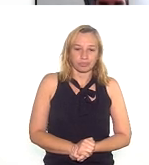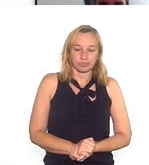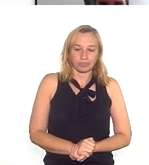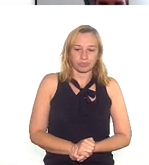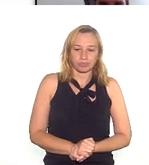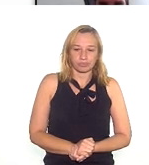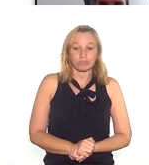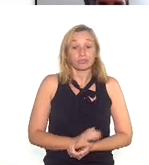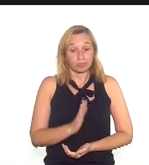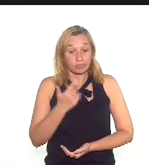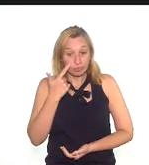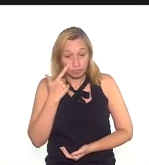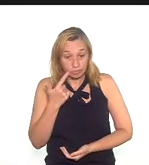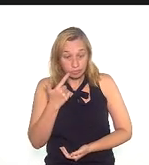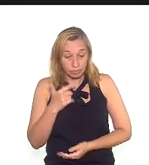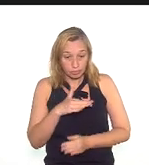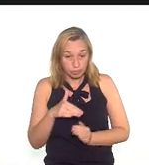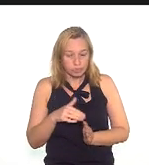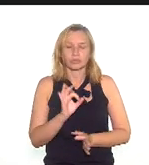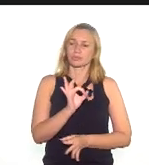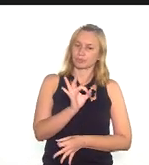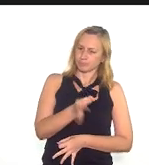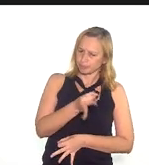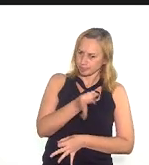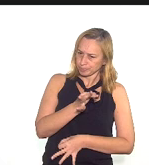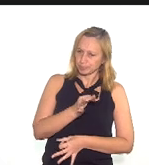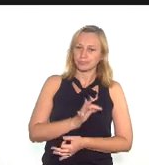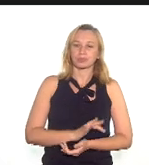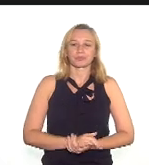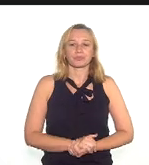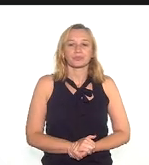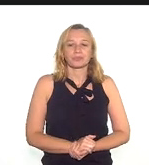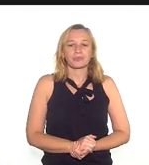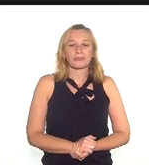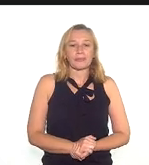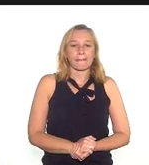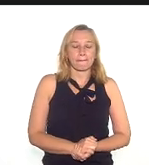Já está para todos? Perfeitamente.